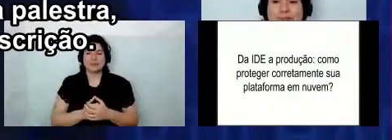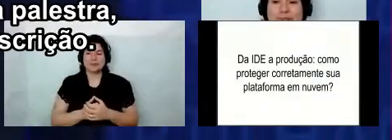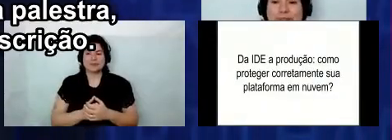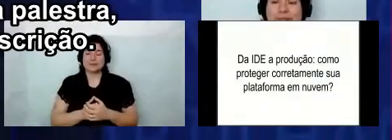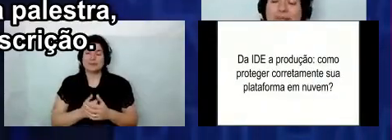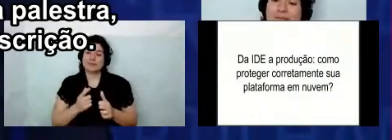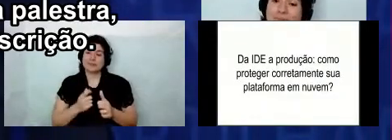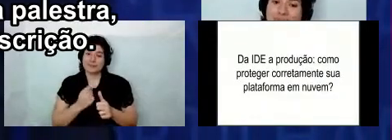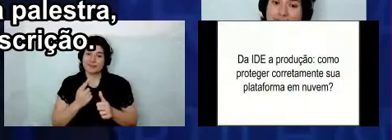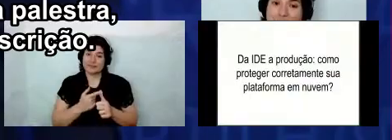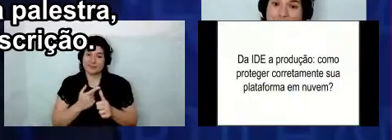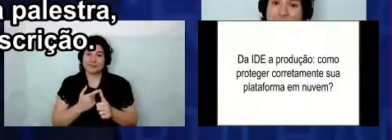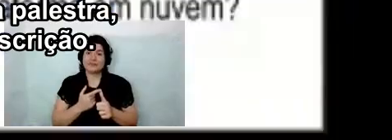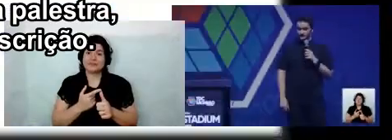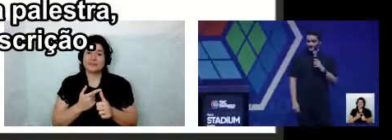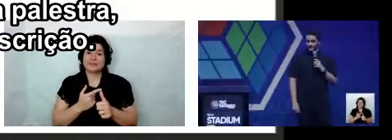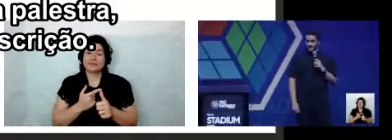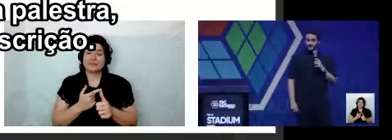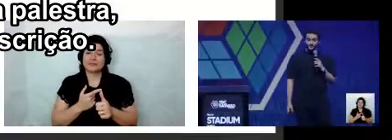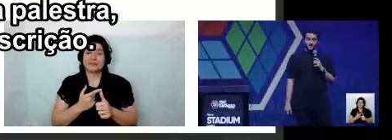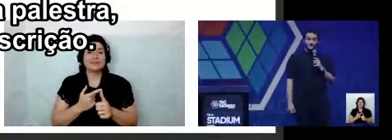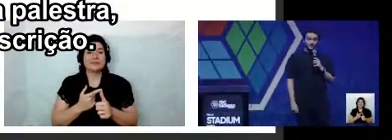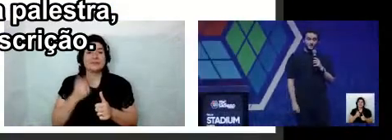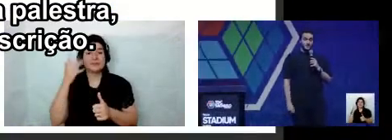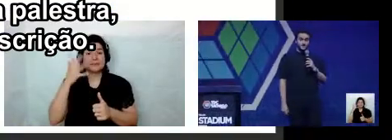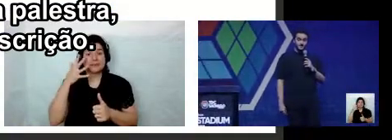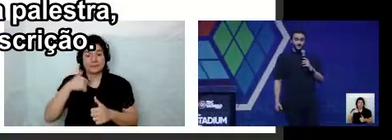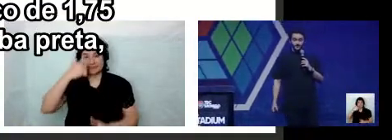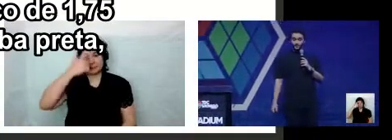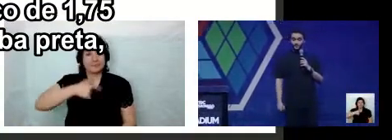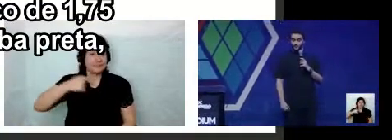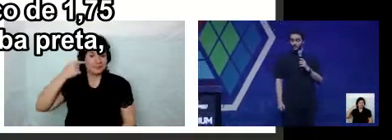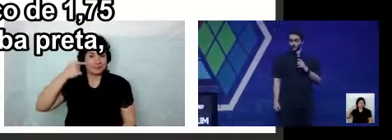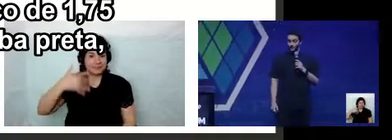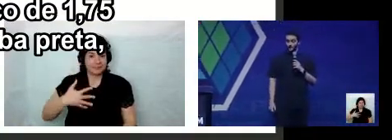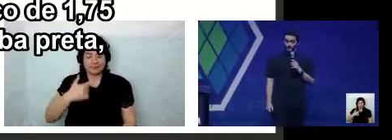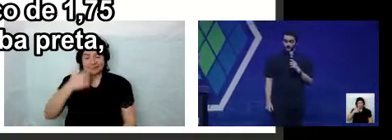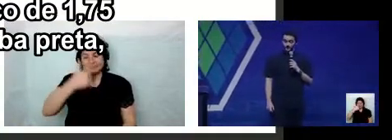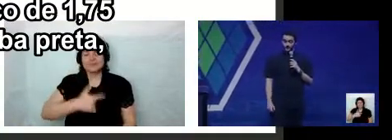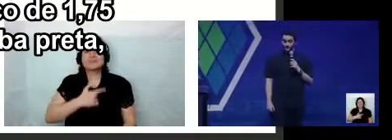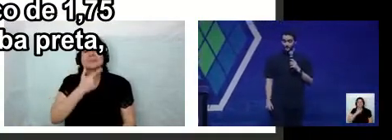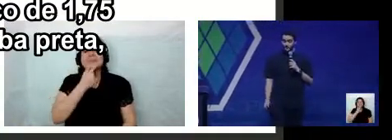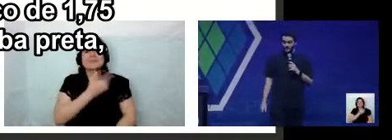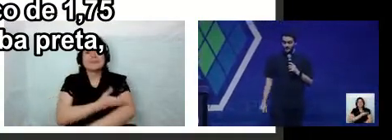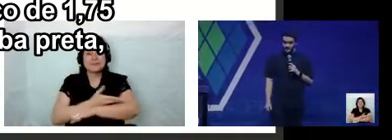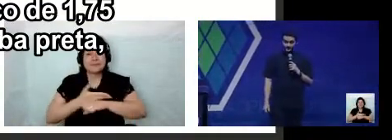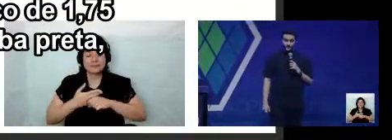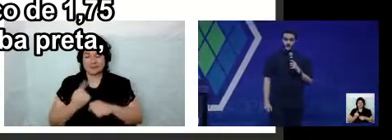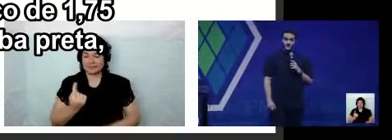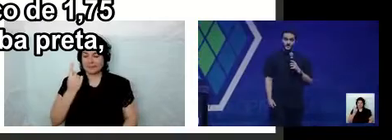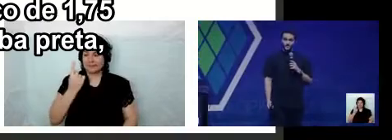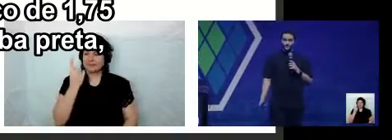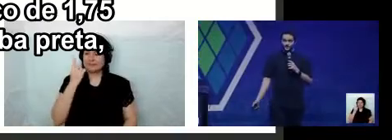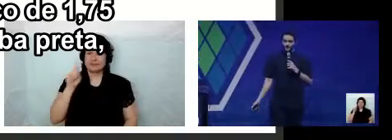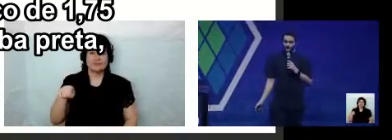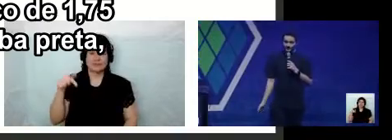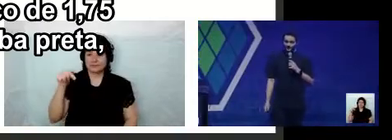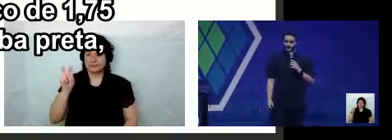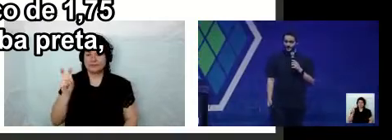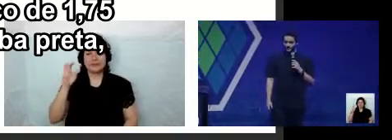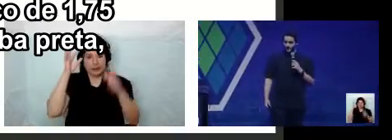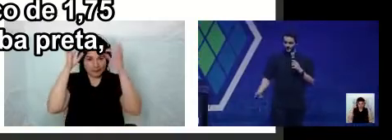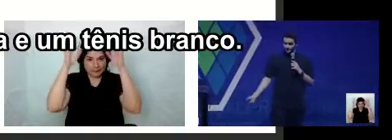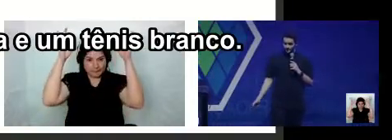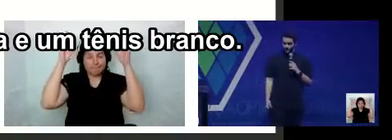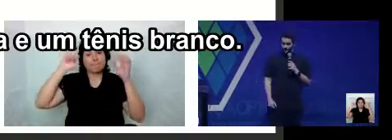Primeiro, antes de começar a nossa palestra, eu vou fazer a minha audiodescrição. Então, eu sou um homem branco, de 1,75 m, cabelo cacheado